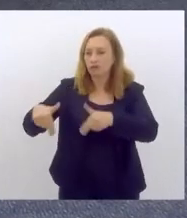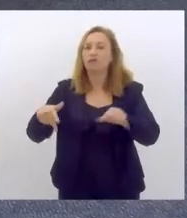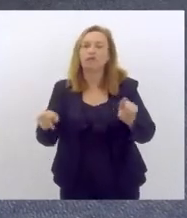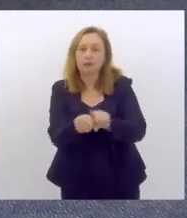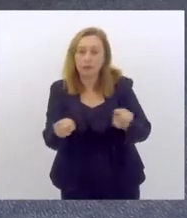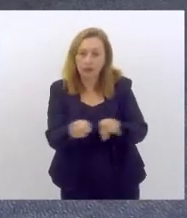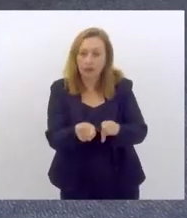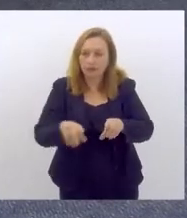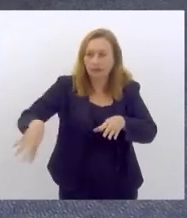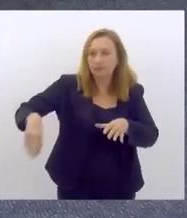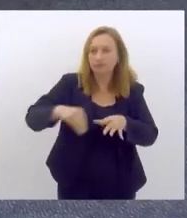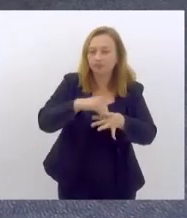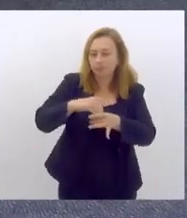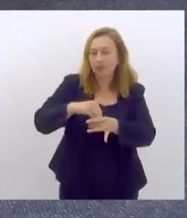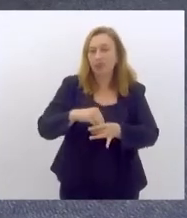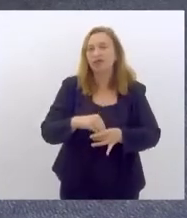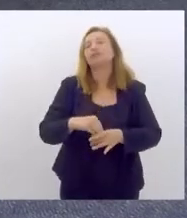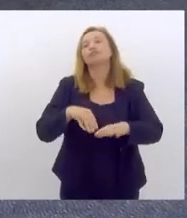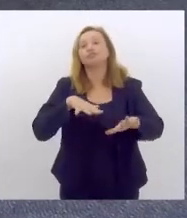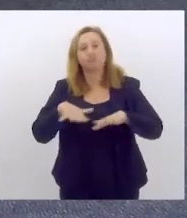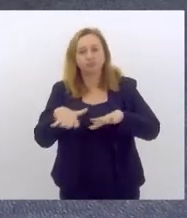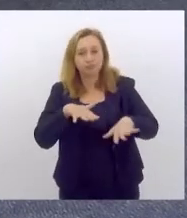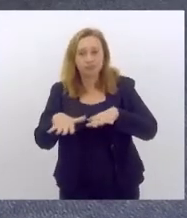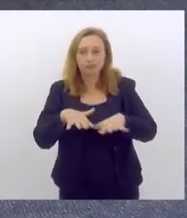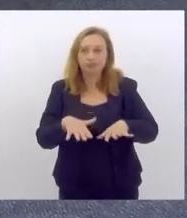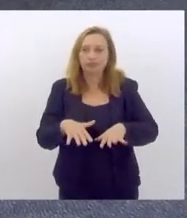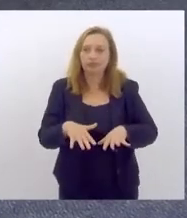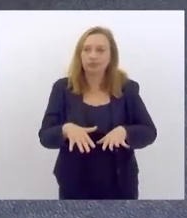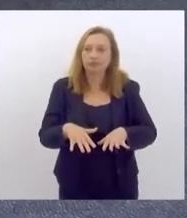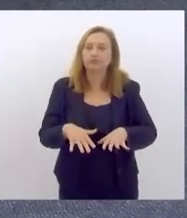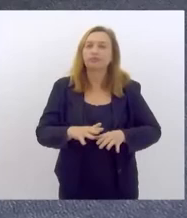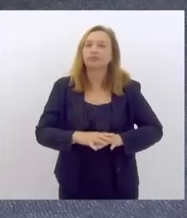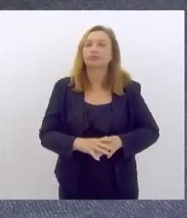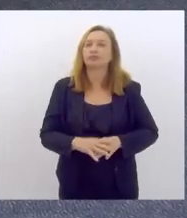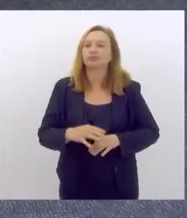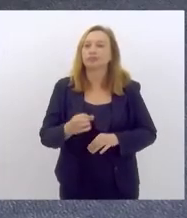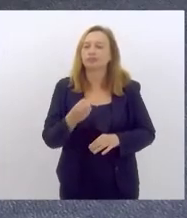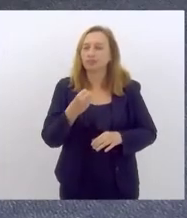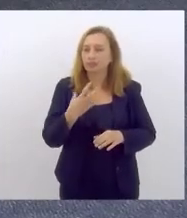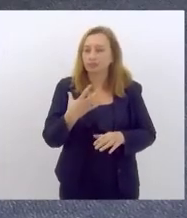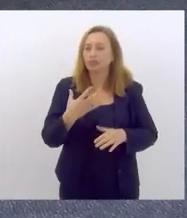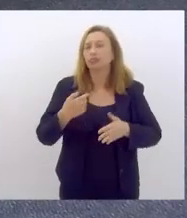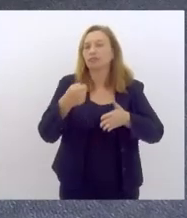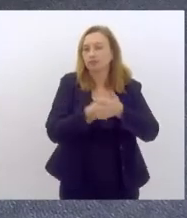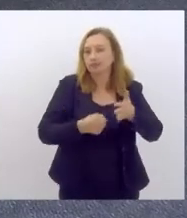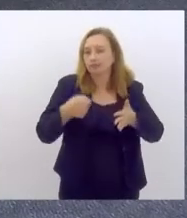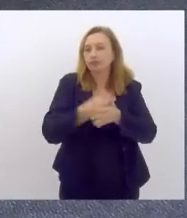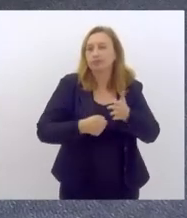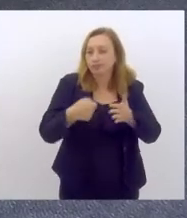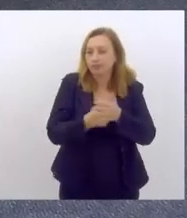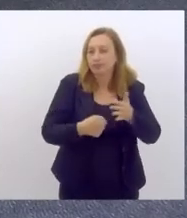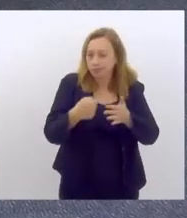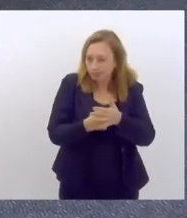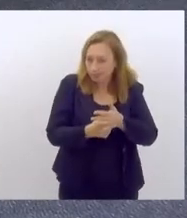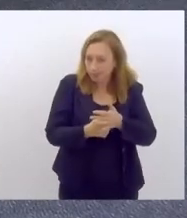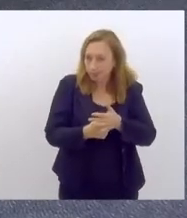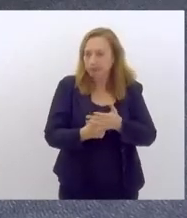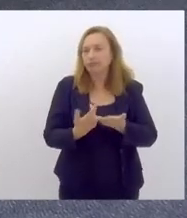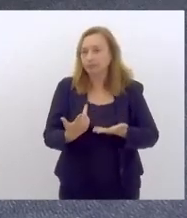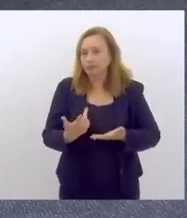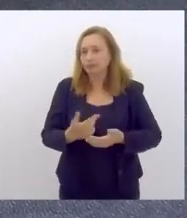intelectual engajado, mobilizado, enfim, praticante das boas causas, das boas lutas, que ele, sobre as quais ele